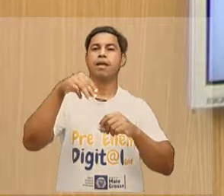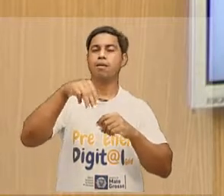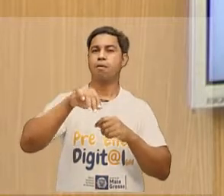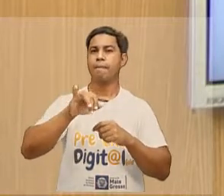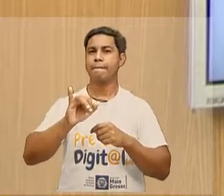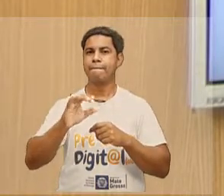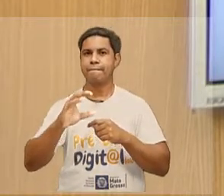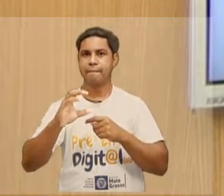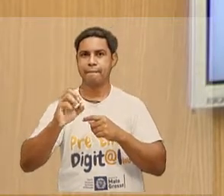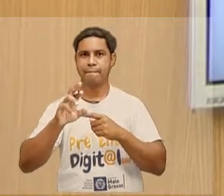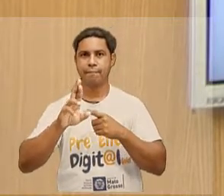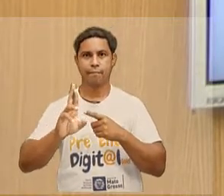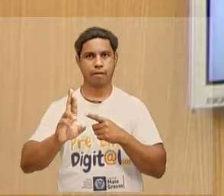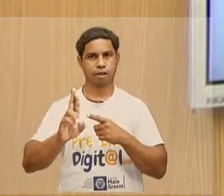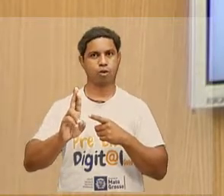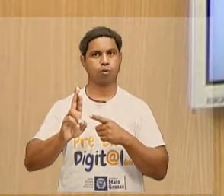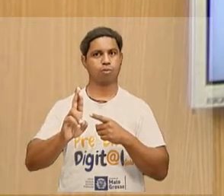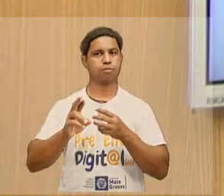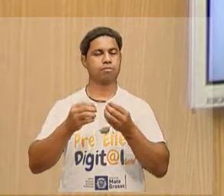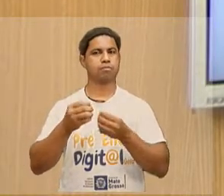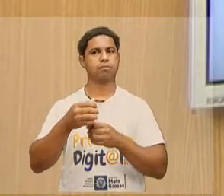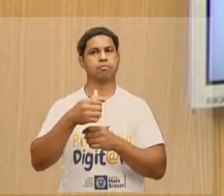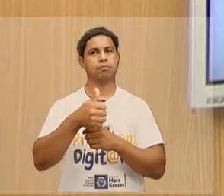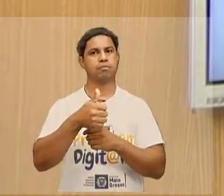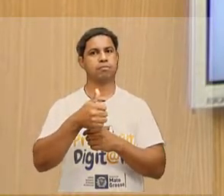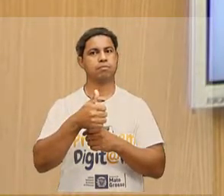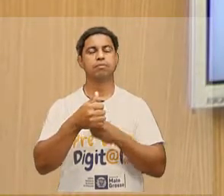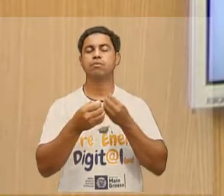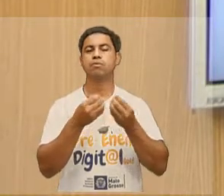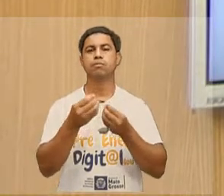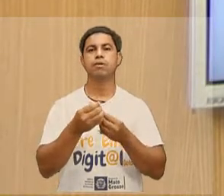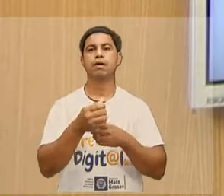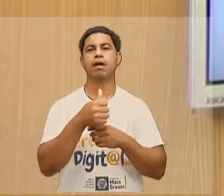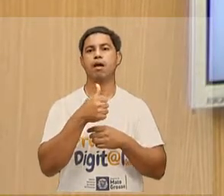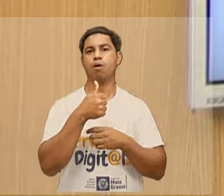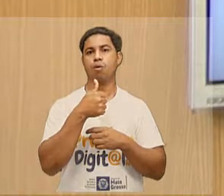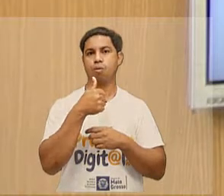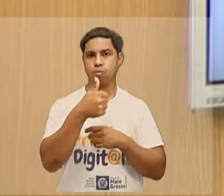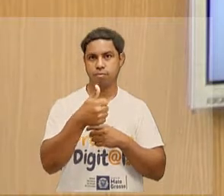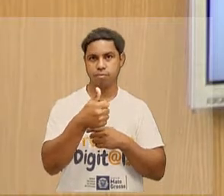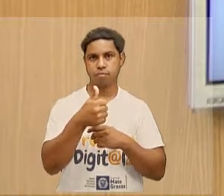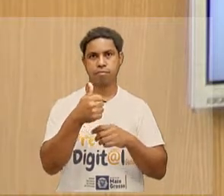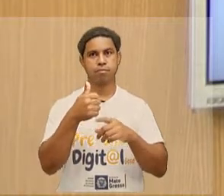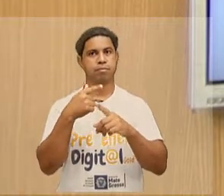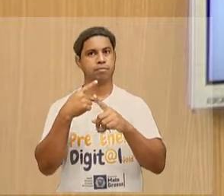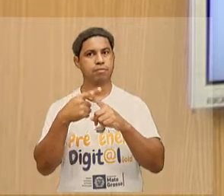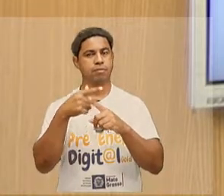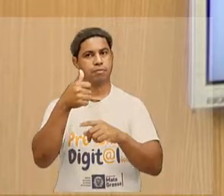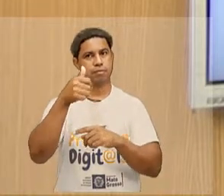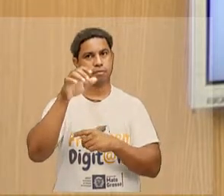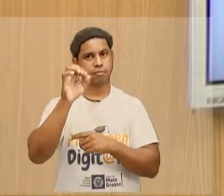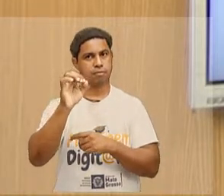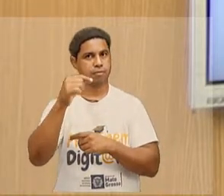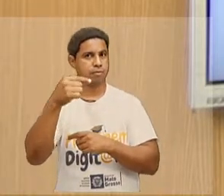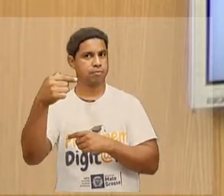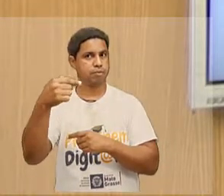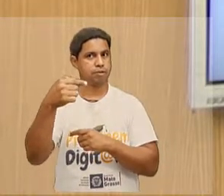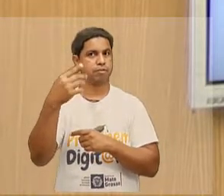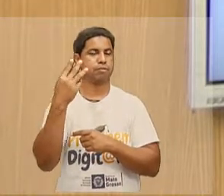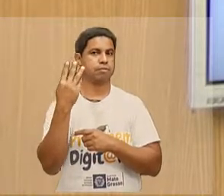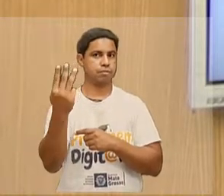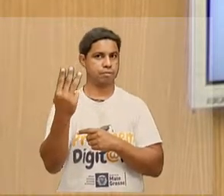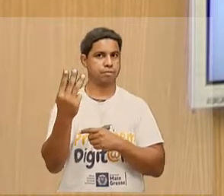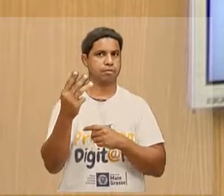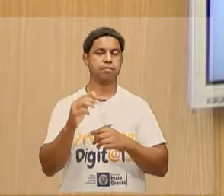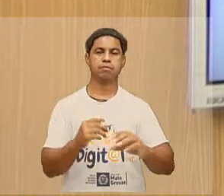ou micro. Um micro Coulomb é 1 vezes 10 a menos 6 Coulomb. Lembrando que Coulomb, C